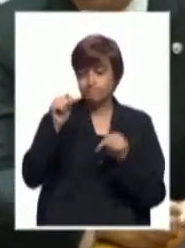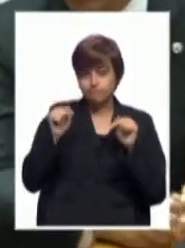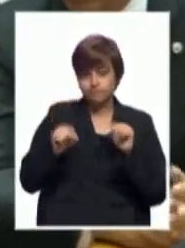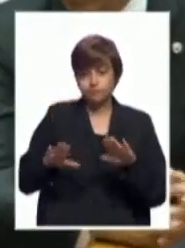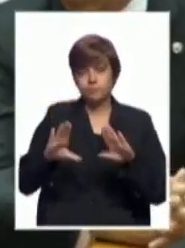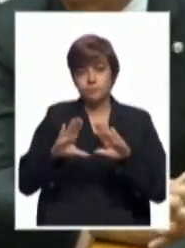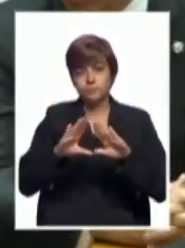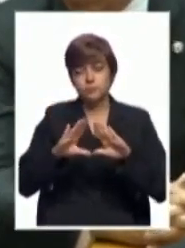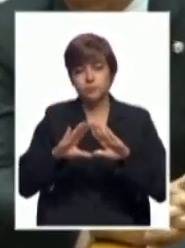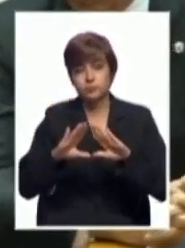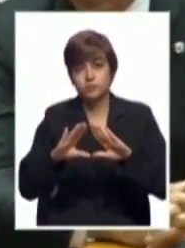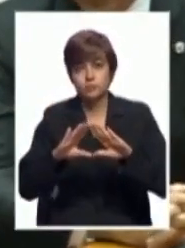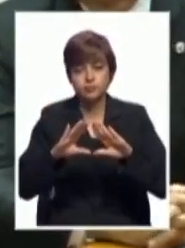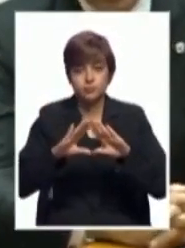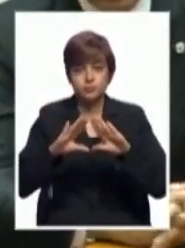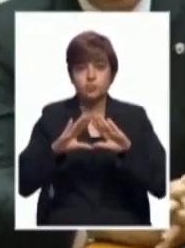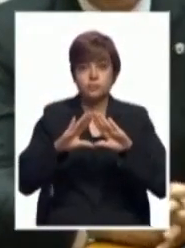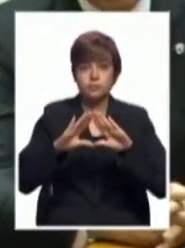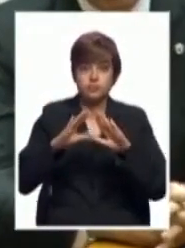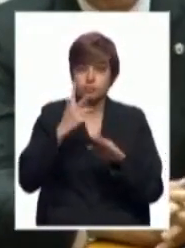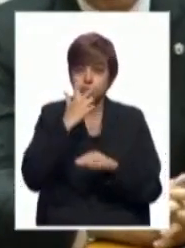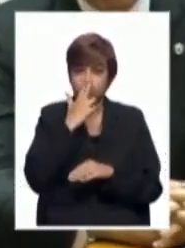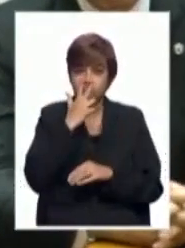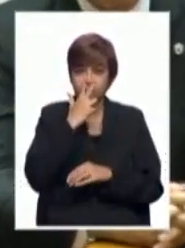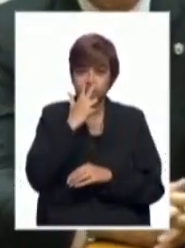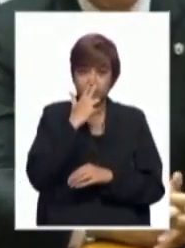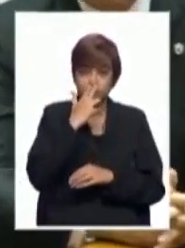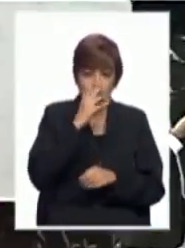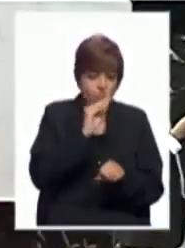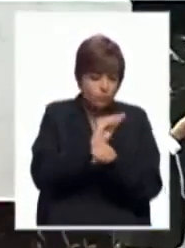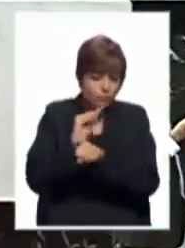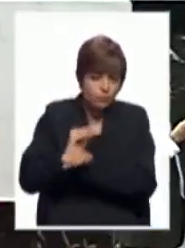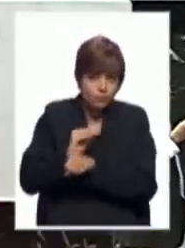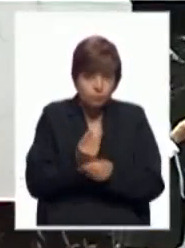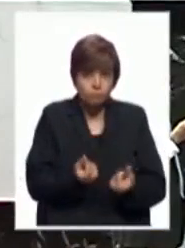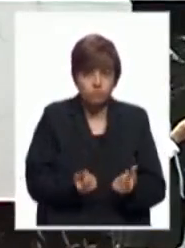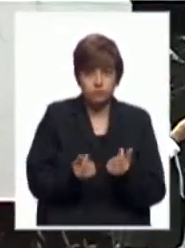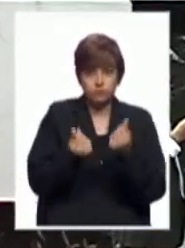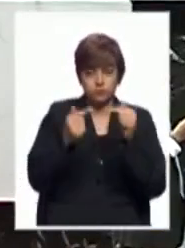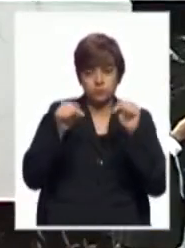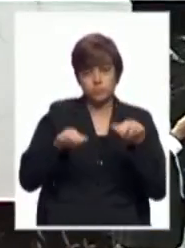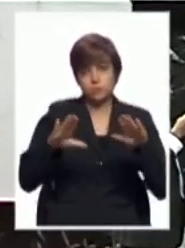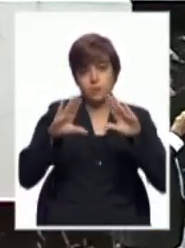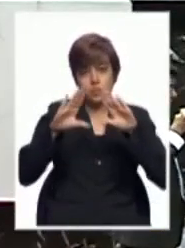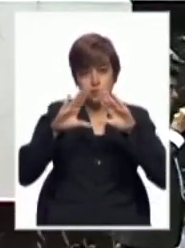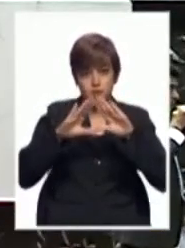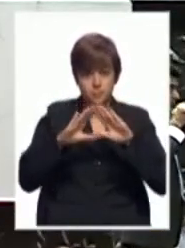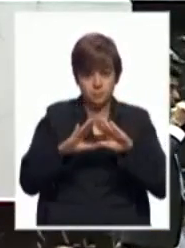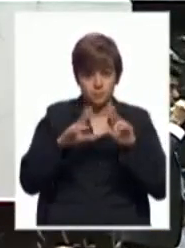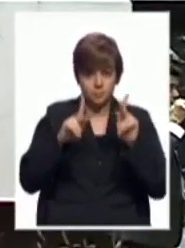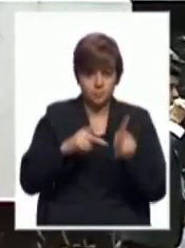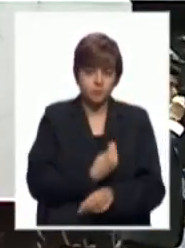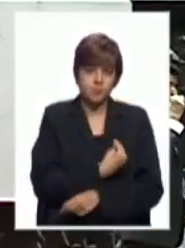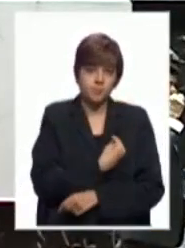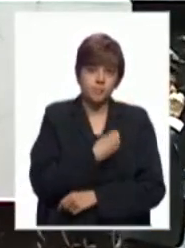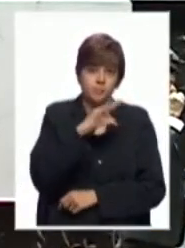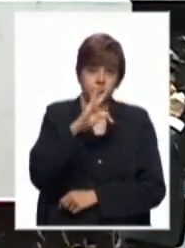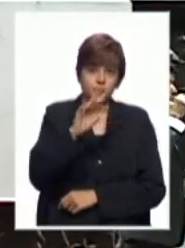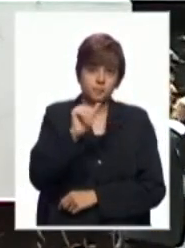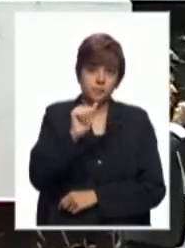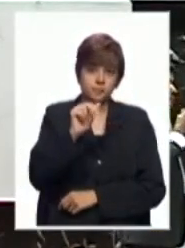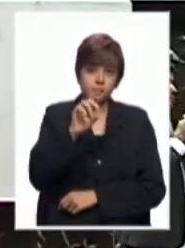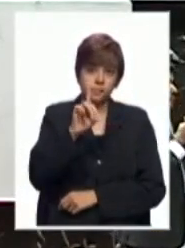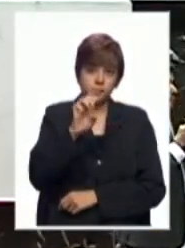cargo de primeiro secretário, que é uma espécie de ordenador de despesas da Assembleia, concorre a esse cargo o deputado Tadeu Martins